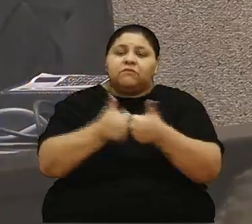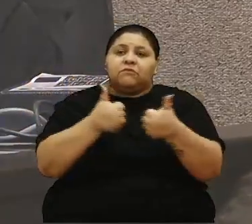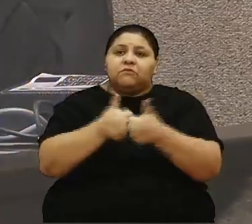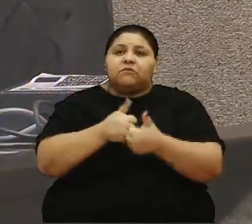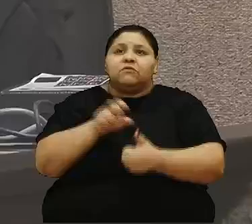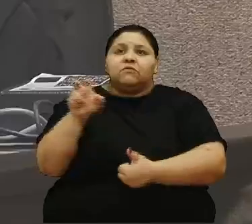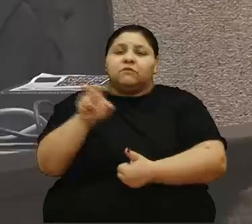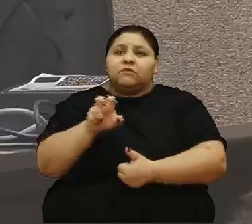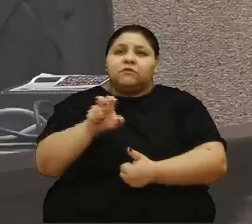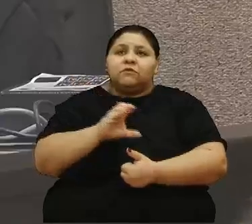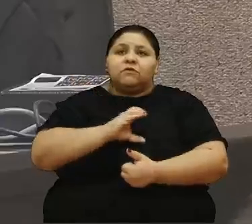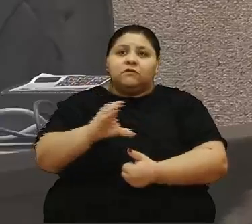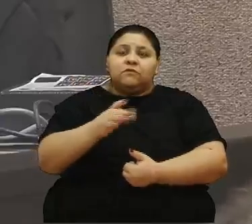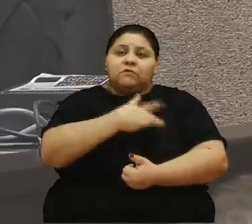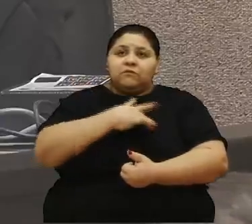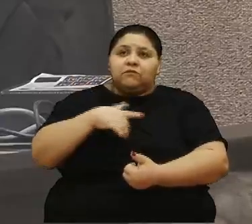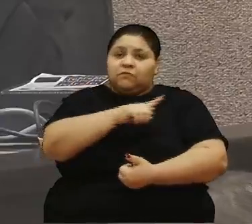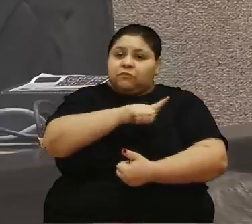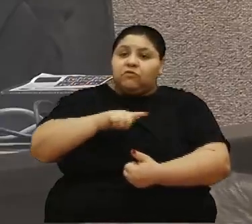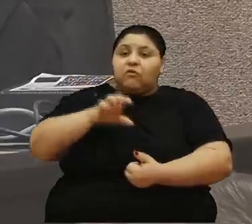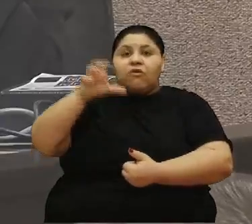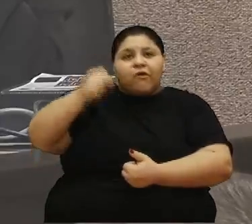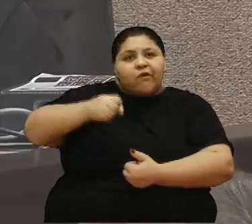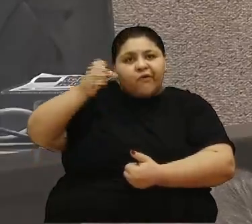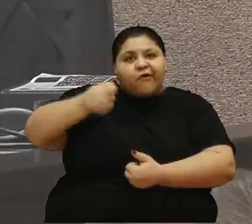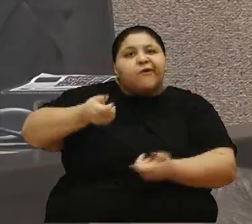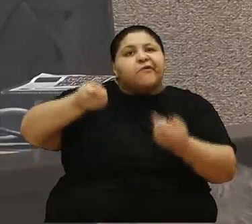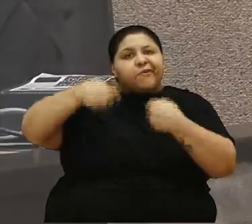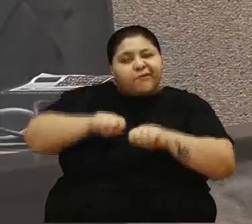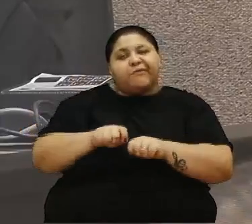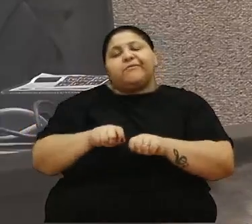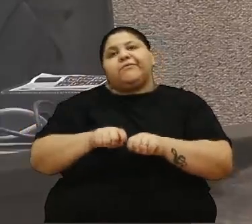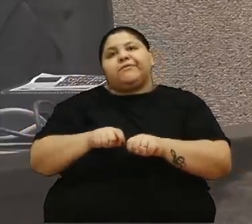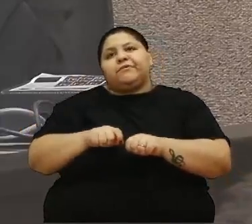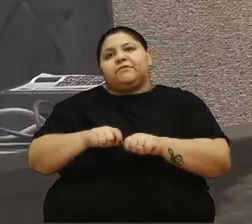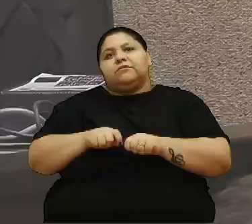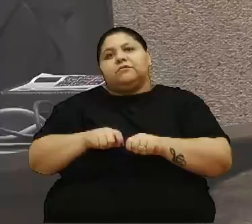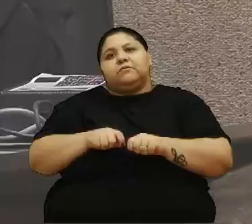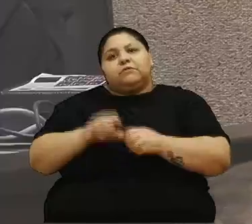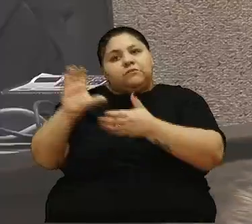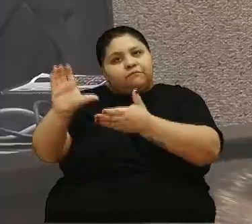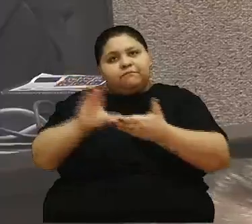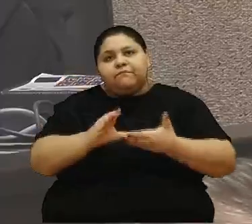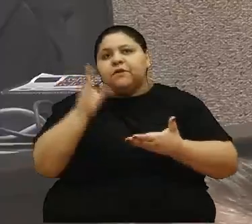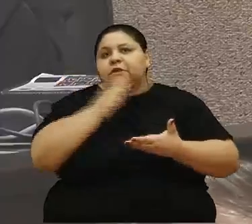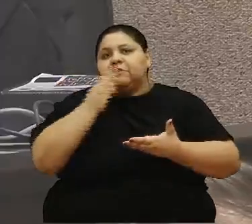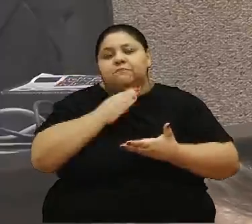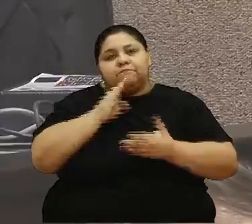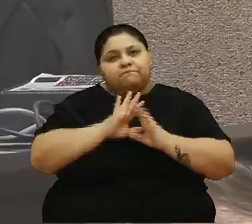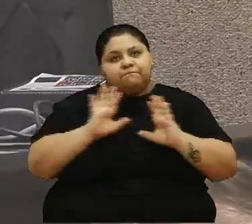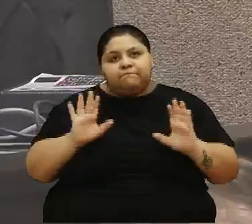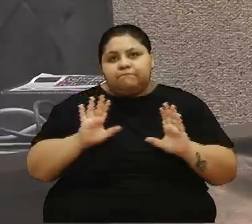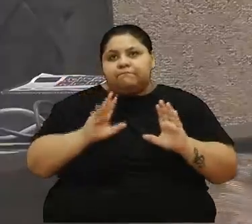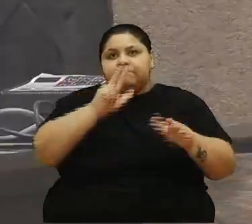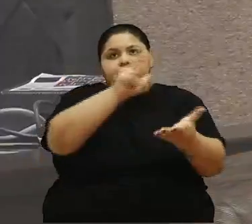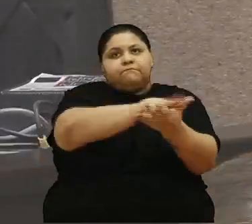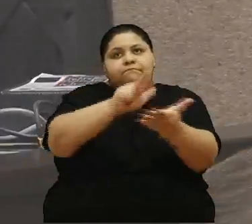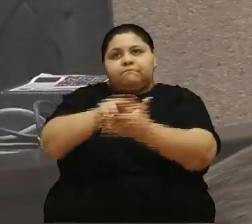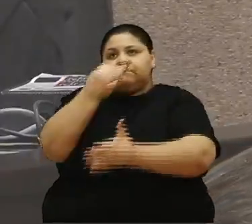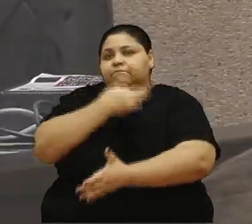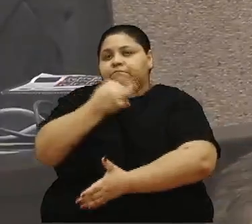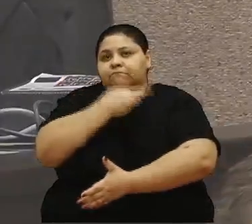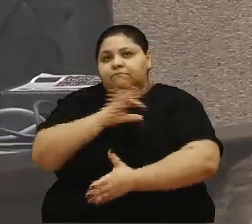Coordenadoria da Saúde e o governador Eduardo Leite, que precisa aí mandar recursos e agilizar essa questão dos leitos na nossa